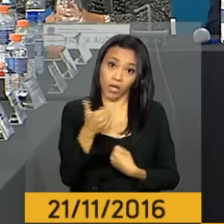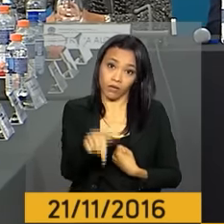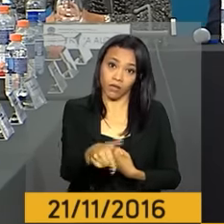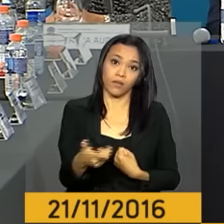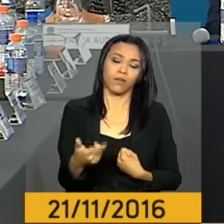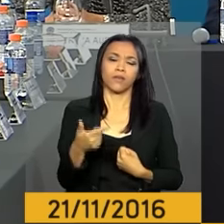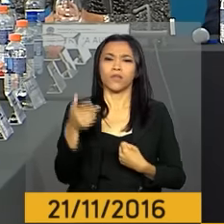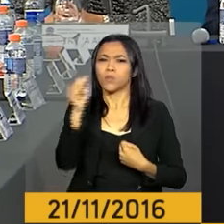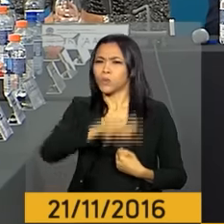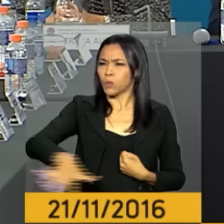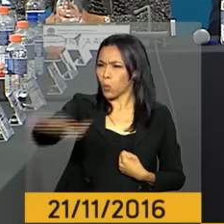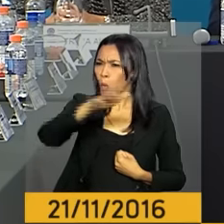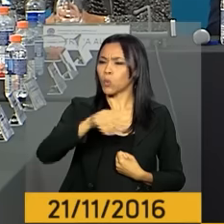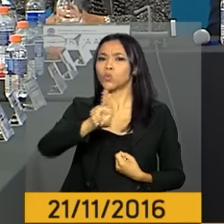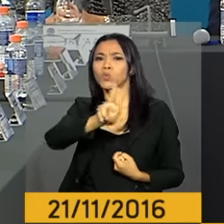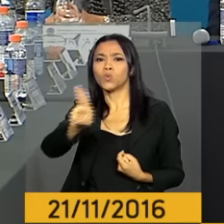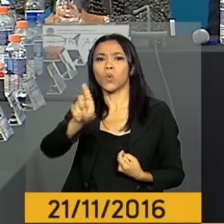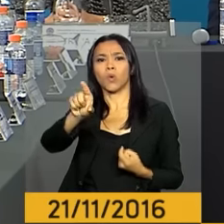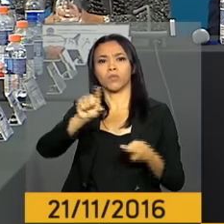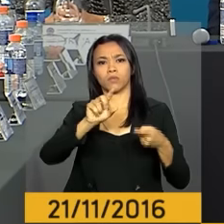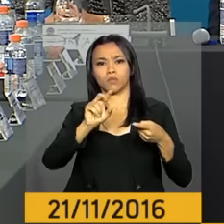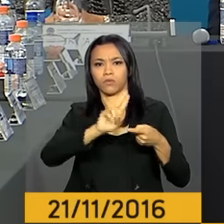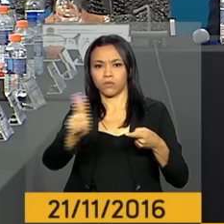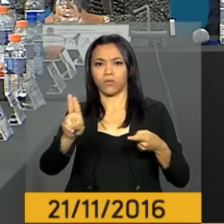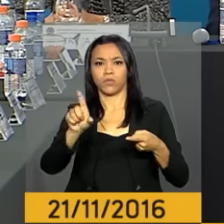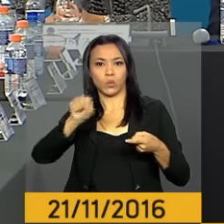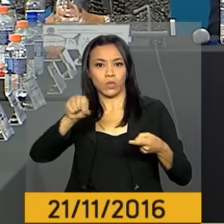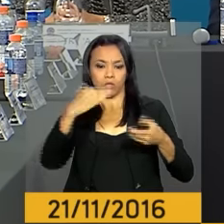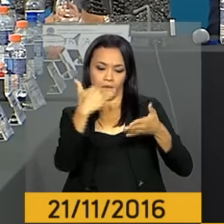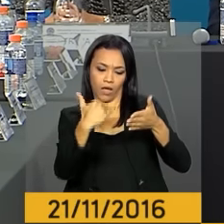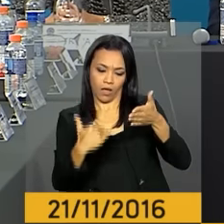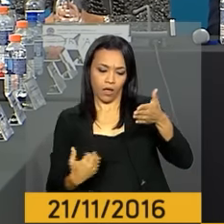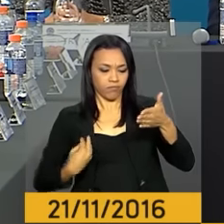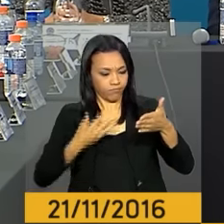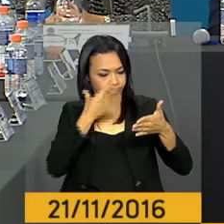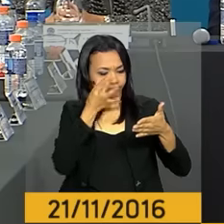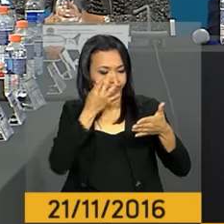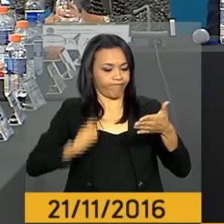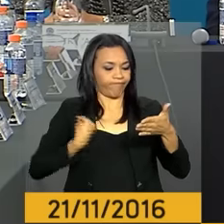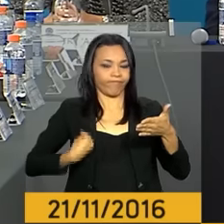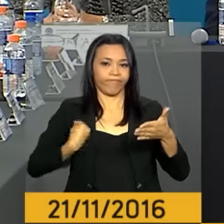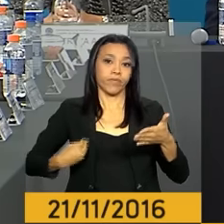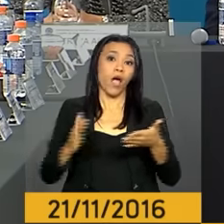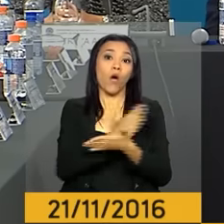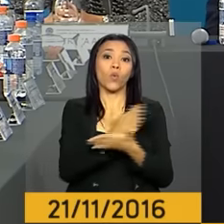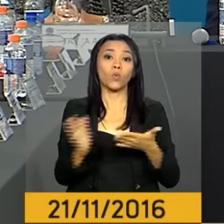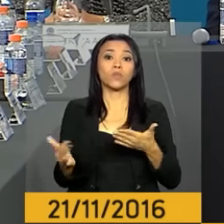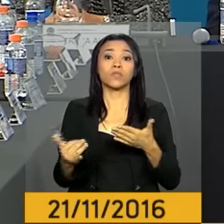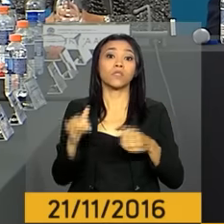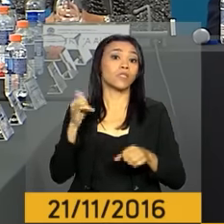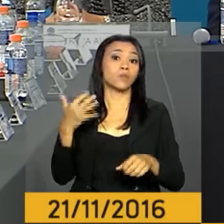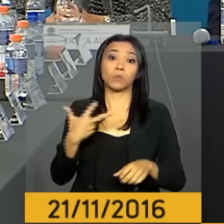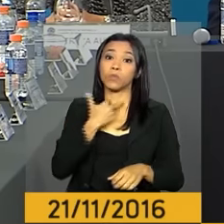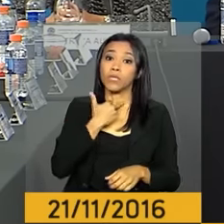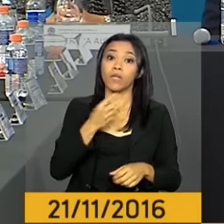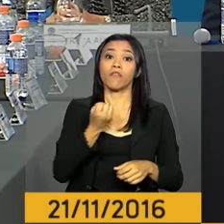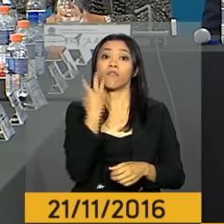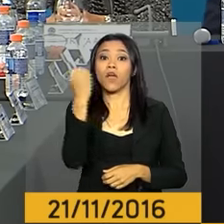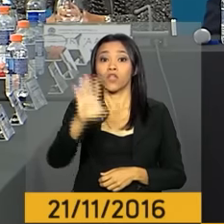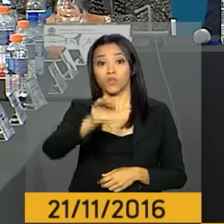os indicados compareceram, e os que não puderam fazê-lo é porque estão em viagem pelo exterior. Foi uma coisa,